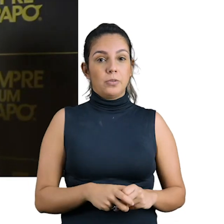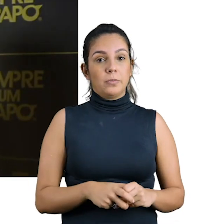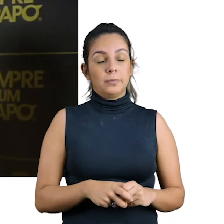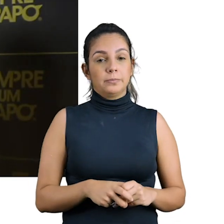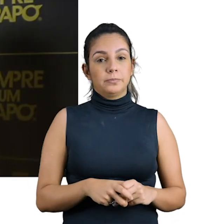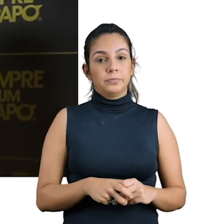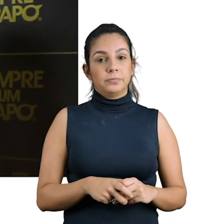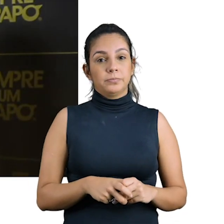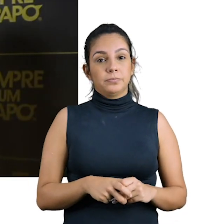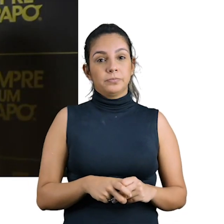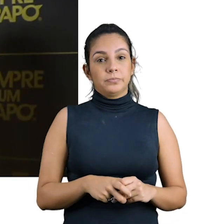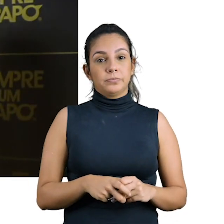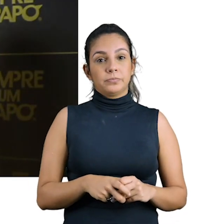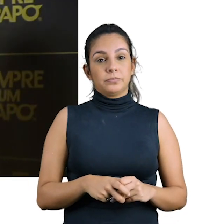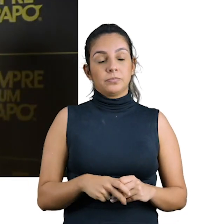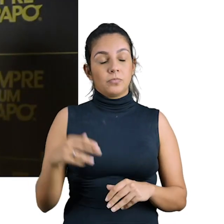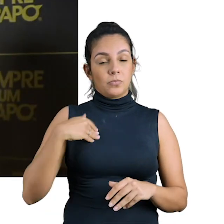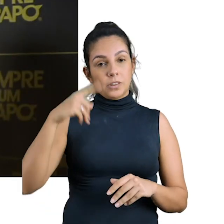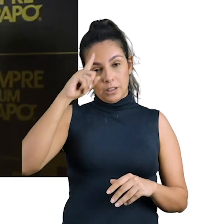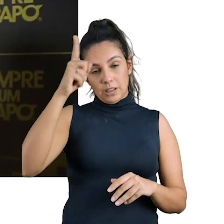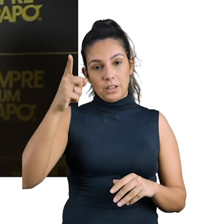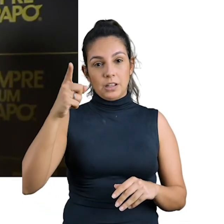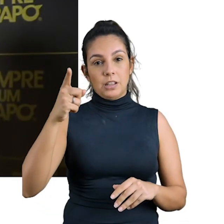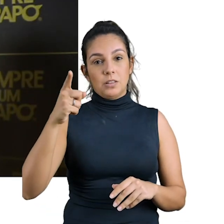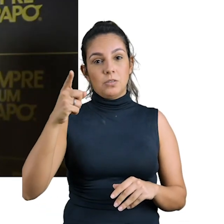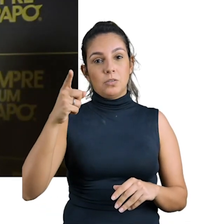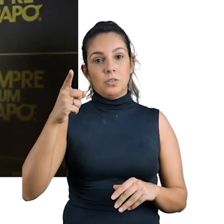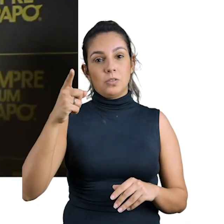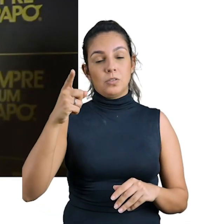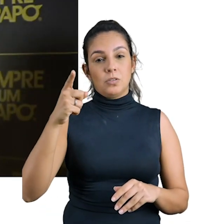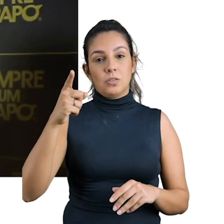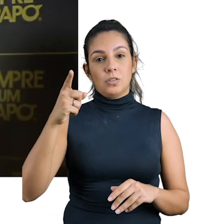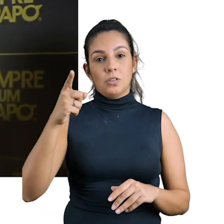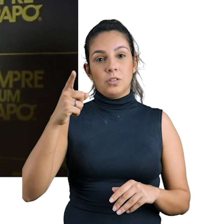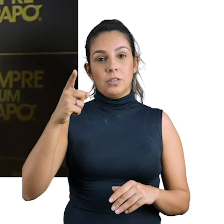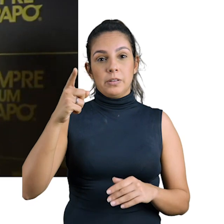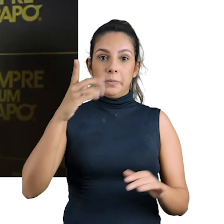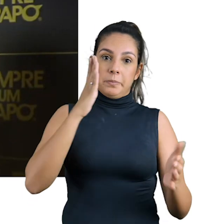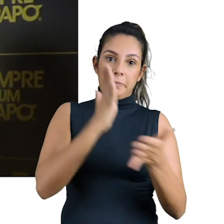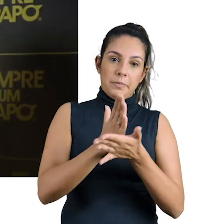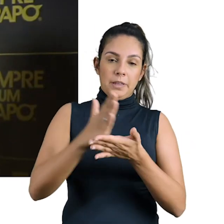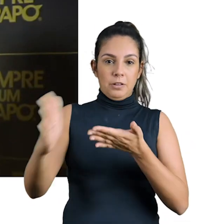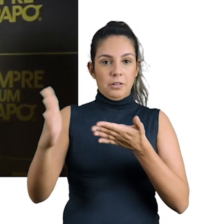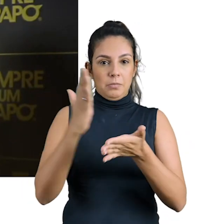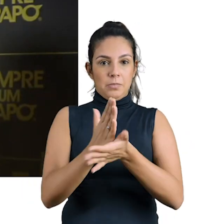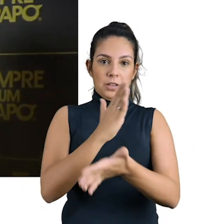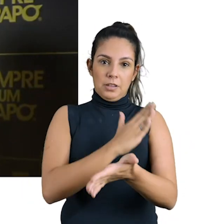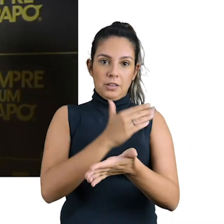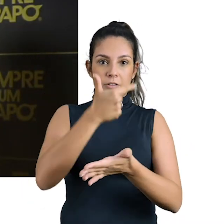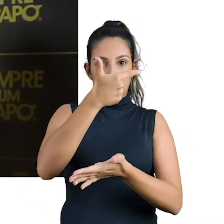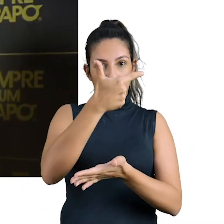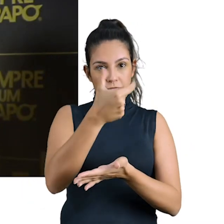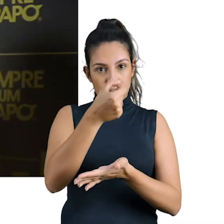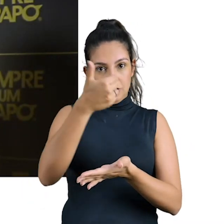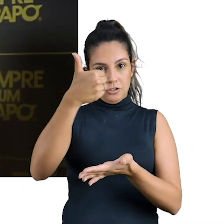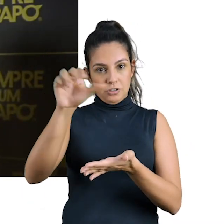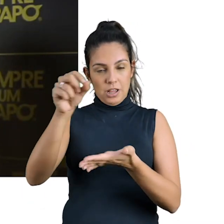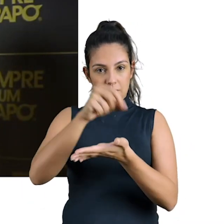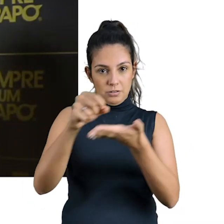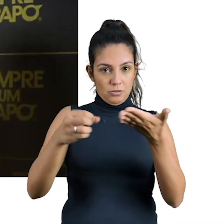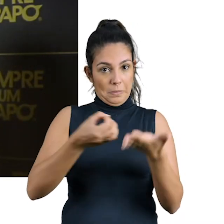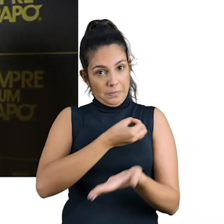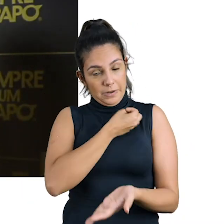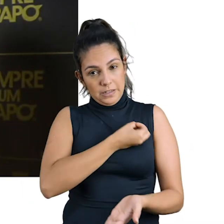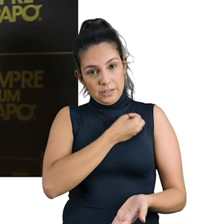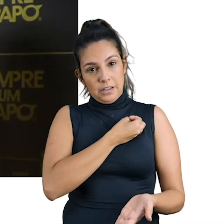Araxá. A minha ideia é realizá-lo meio a meio. 10 escritores